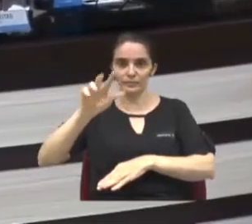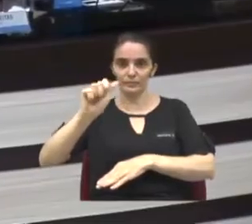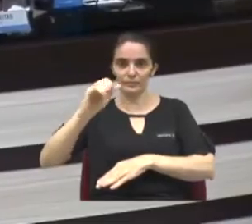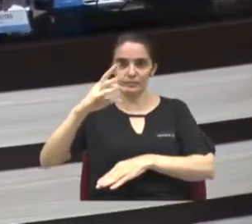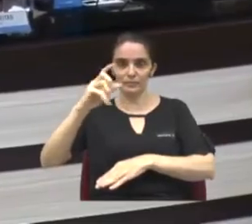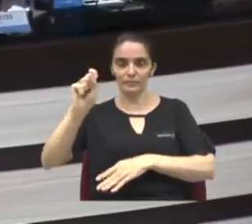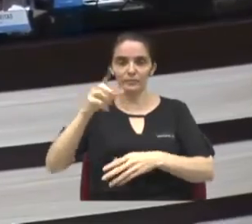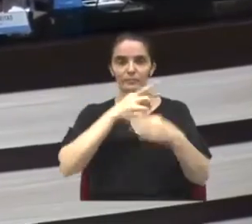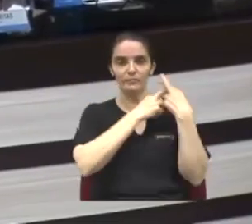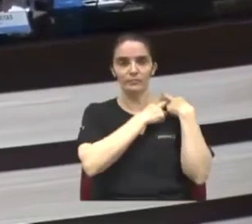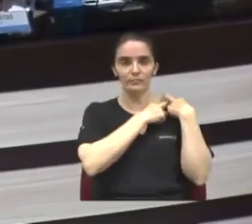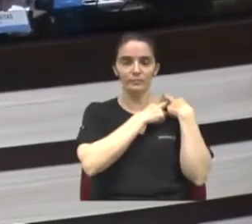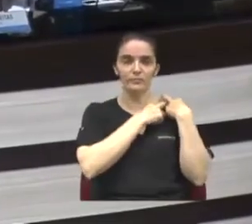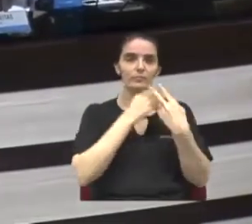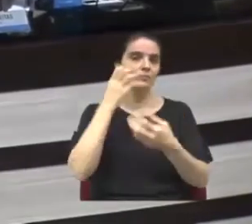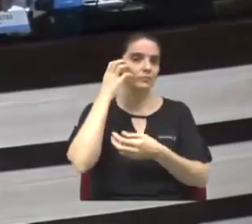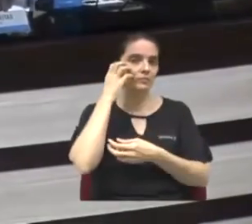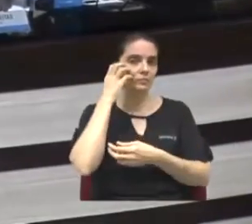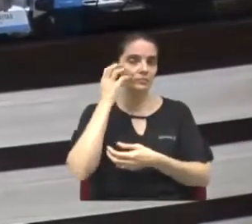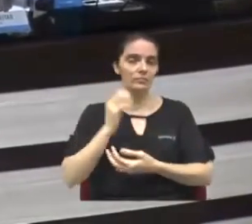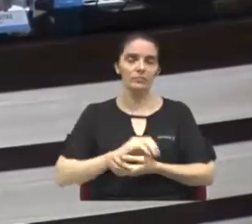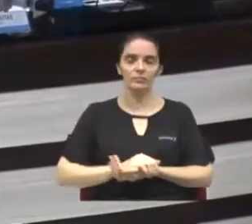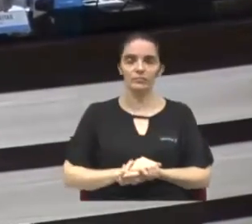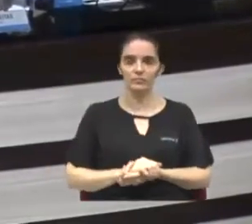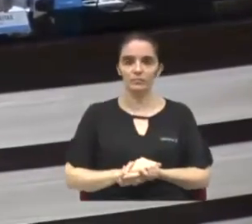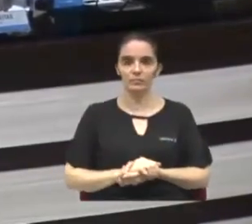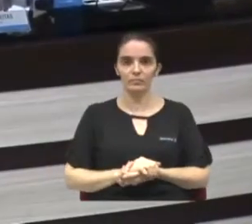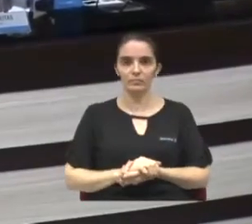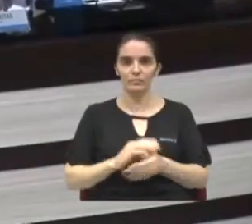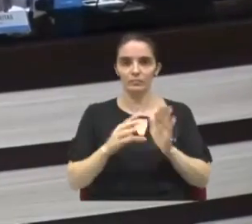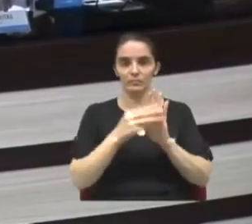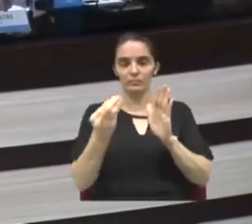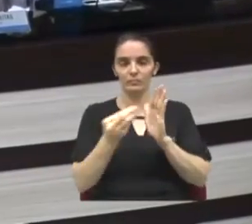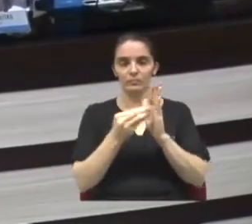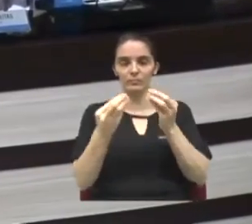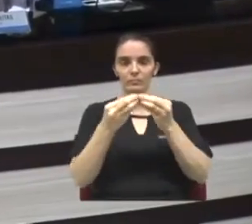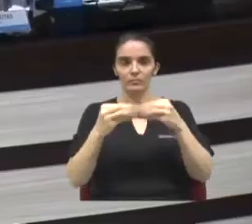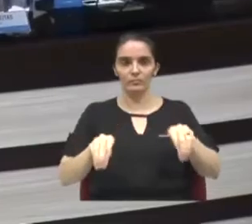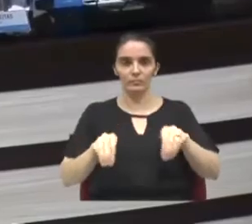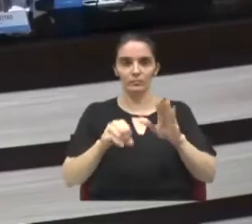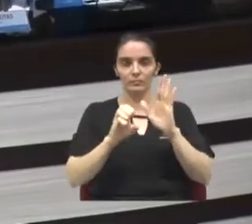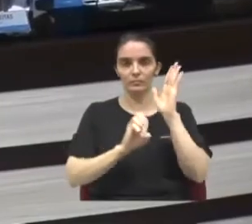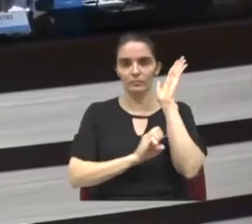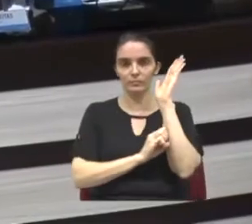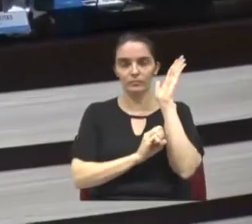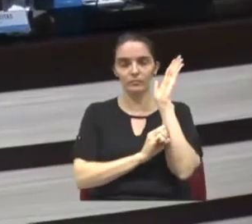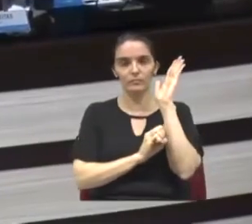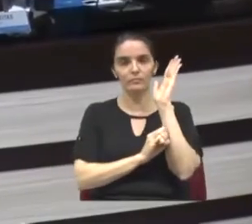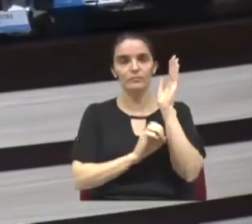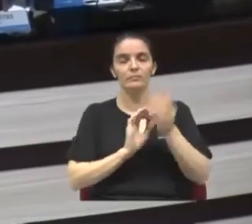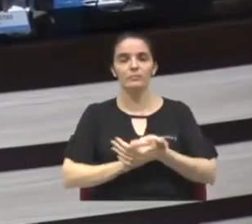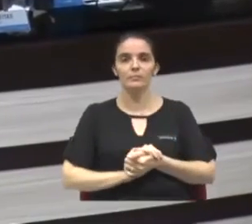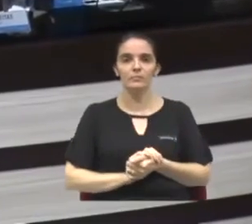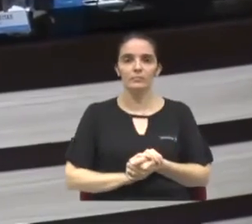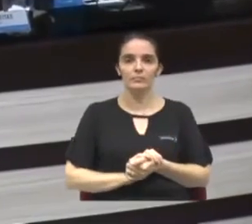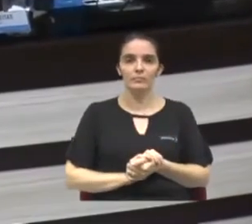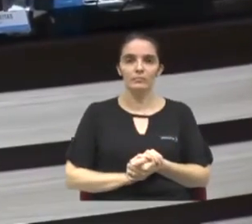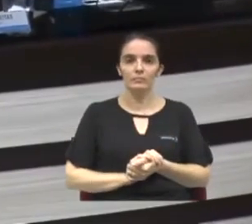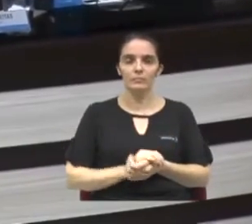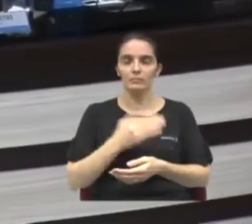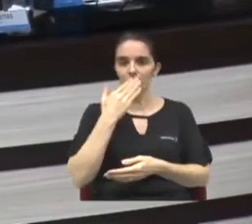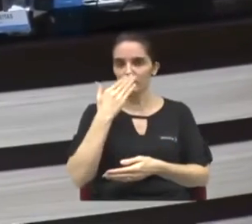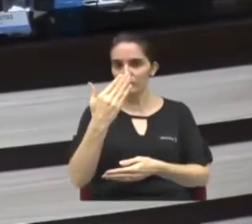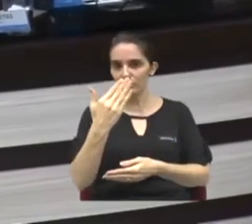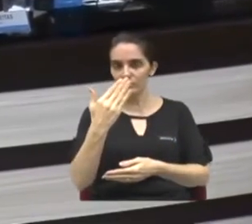Autoria, vereador Marcelo Rossi. Essa emenda prejudica o item 8º da pauta. Uma questão de